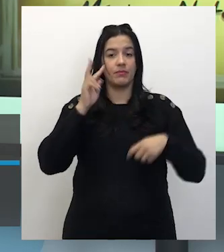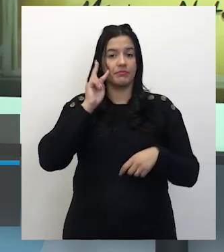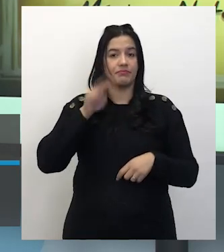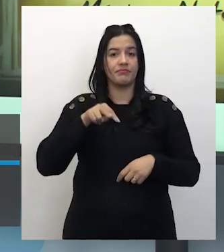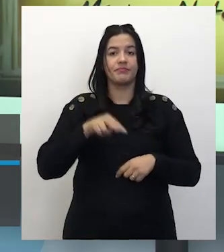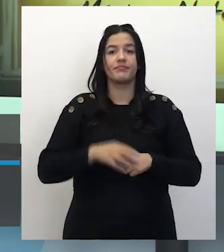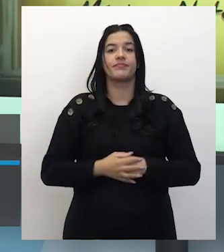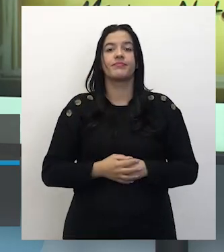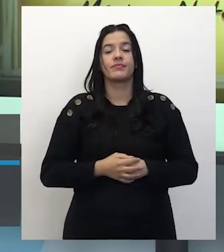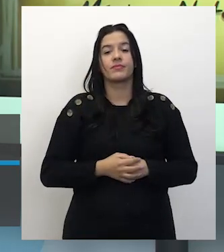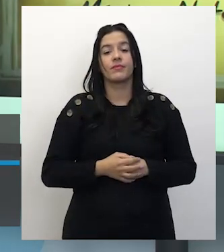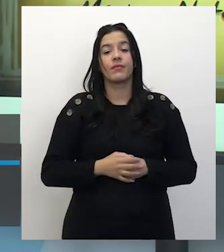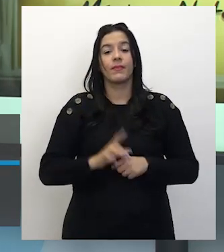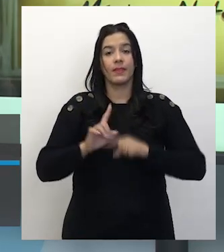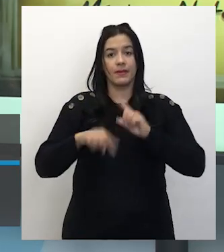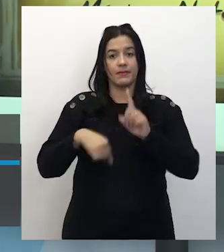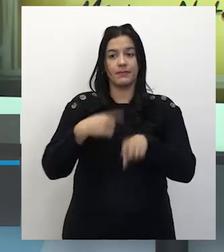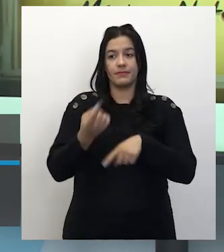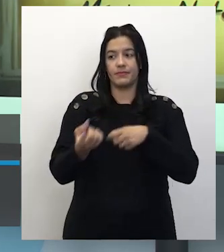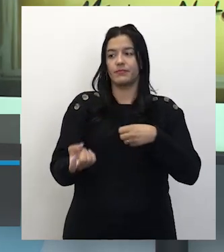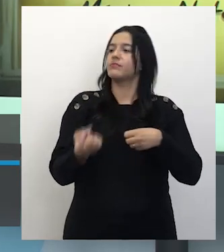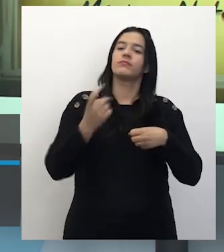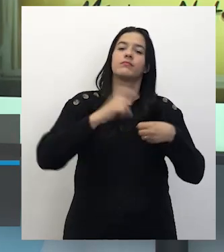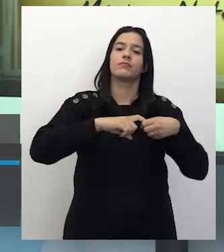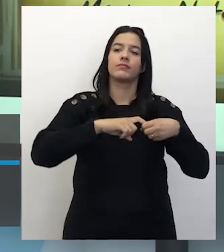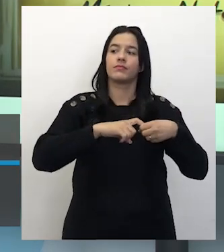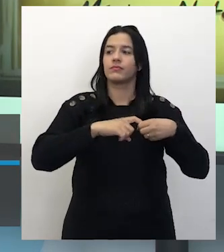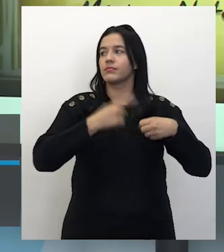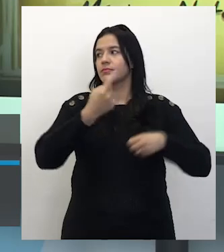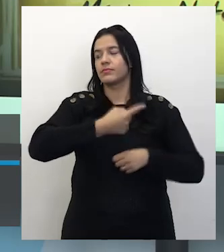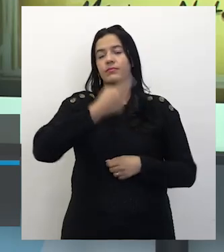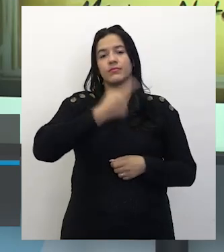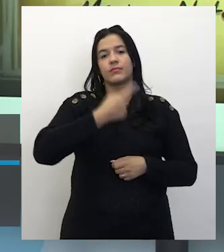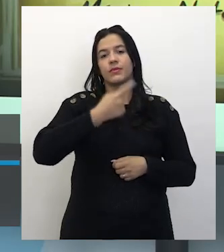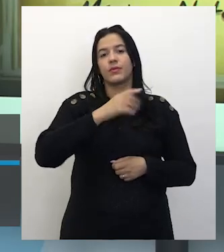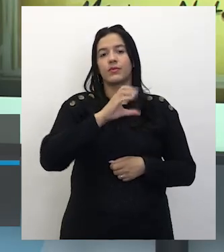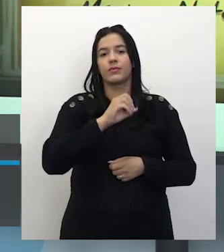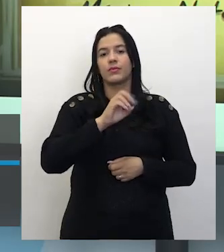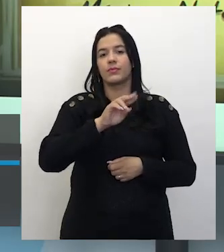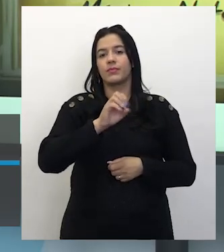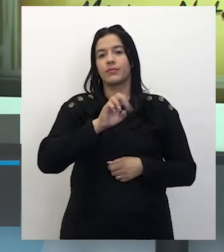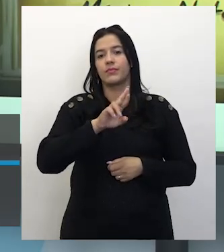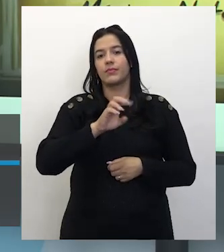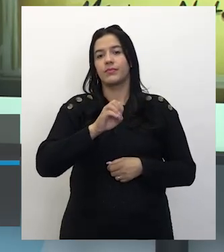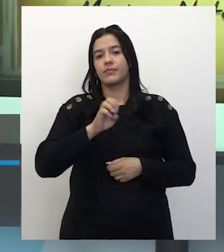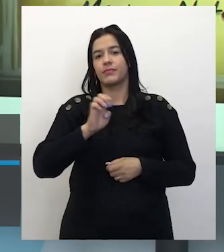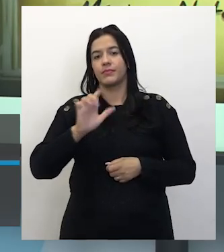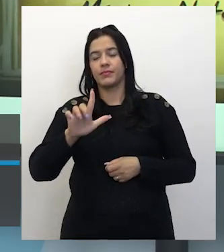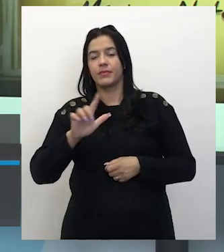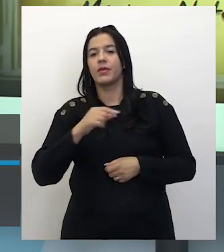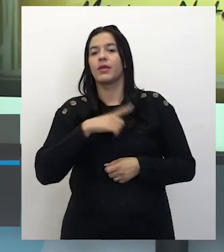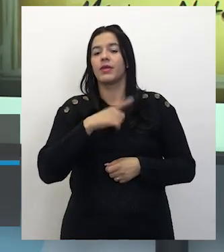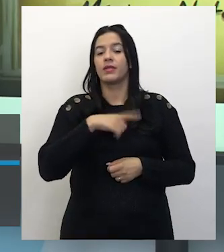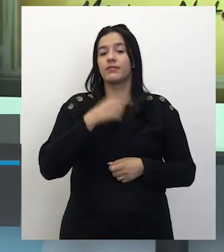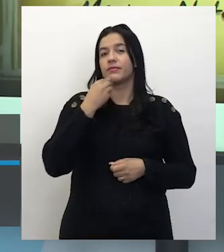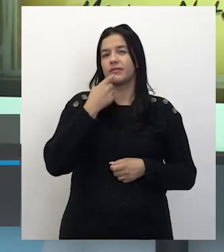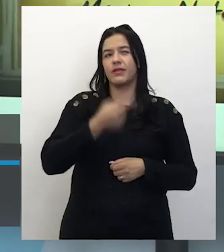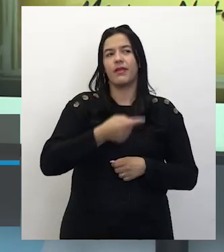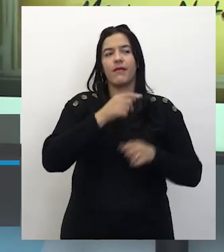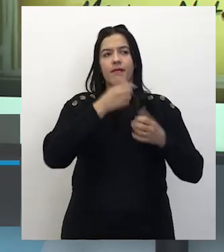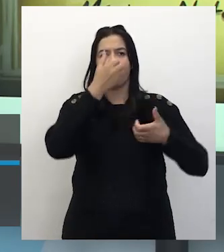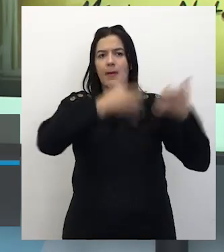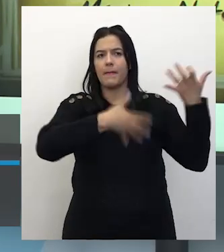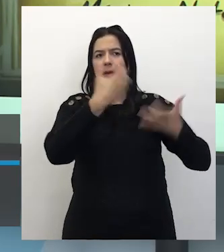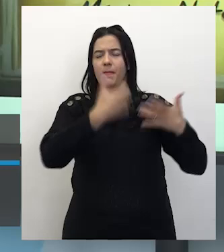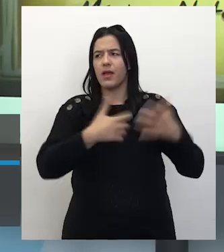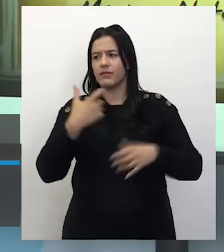se a gente, voltando lá no primeiro cordel, é legal que a gente vai visualizando, imaginando essas pessoas, né? Nessa situação de